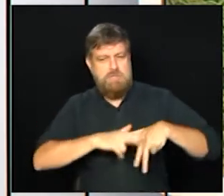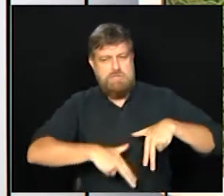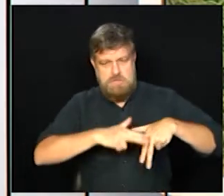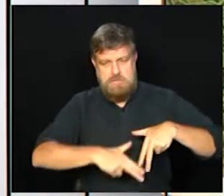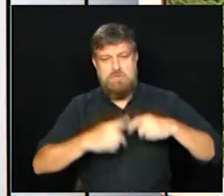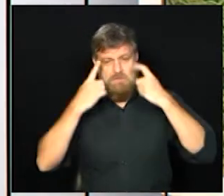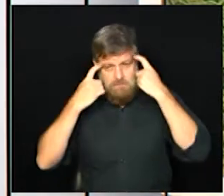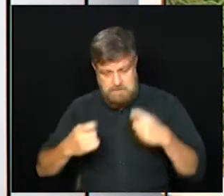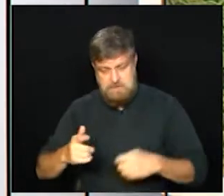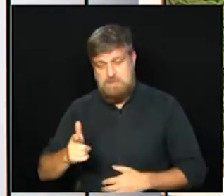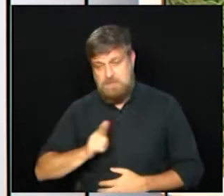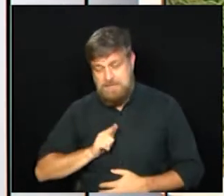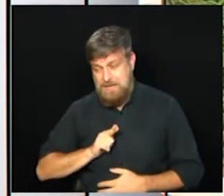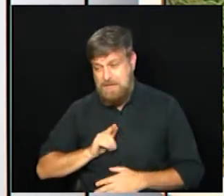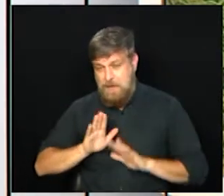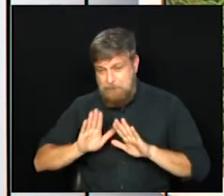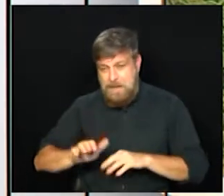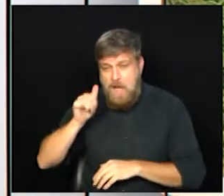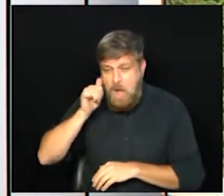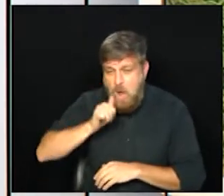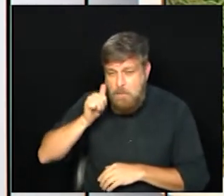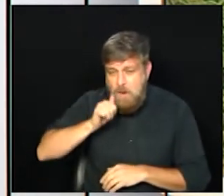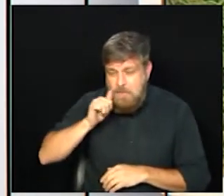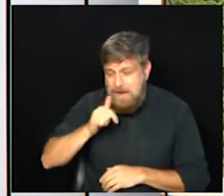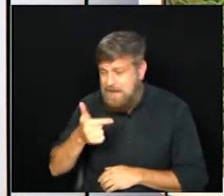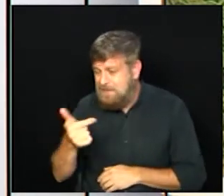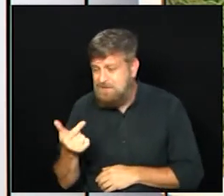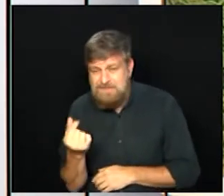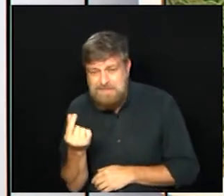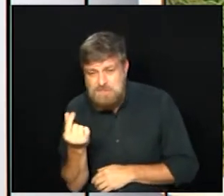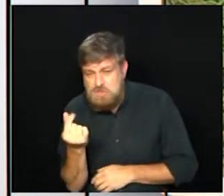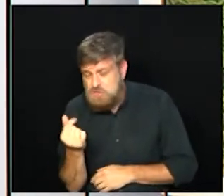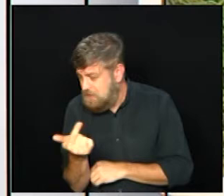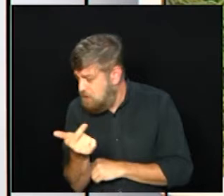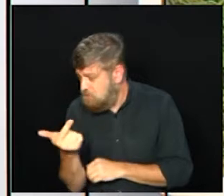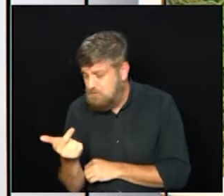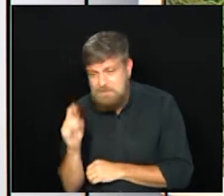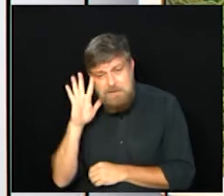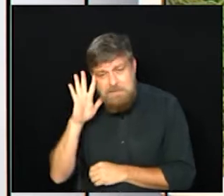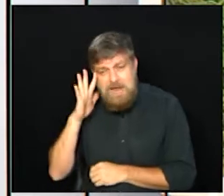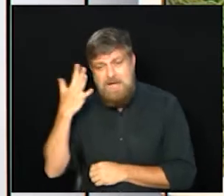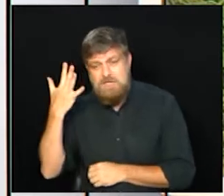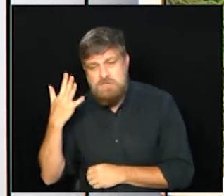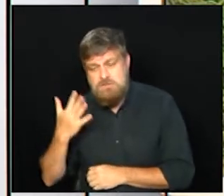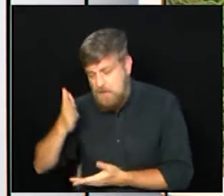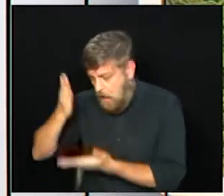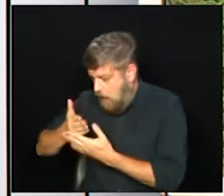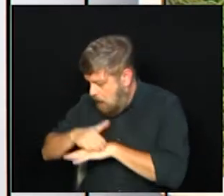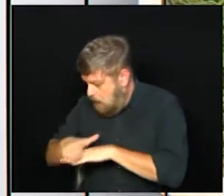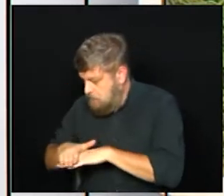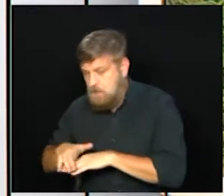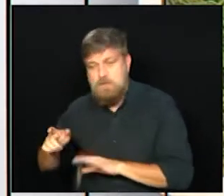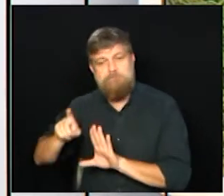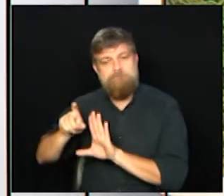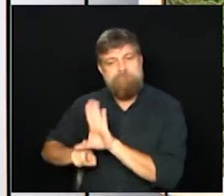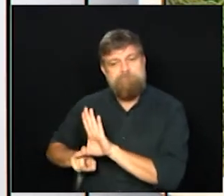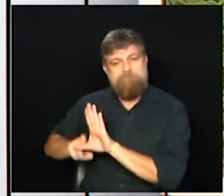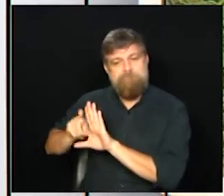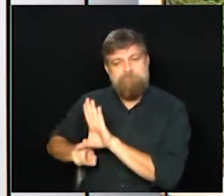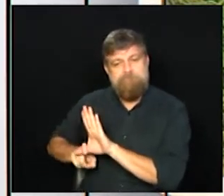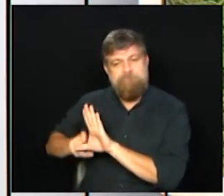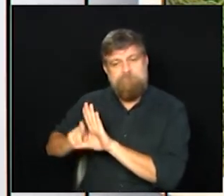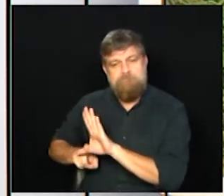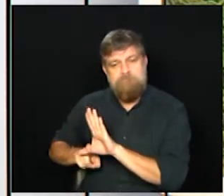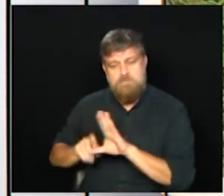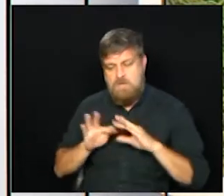é que uma mulher que não tem condições materiais de resolver uma situação, ela fica numa situação, não tem apoio familiar,